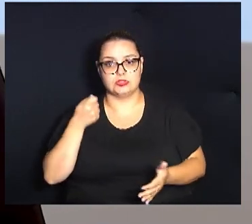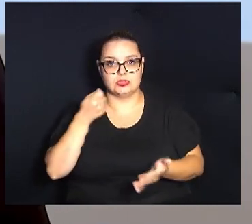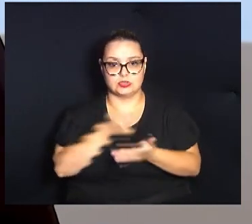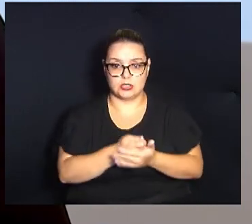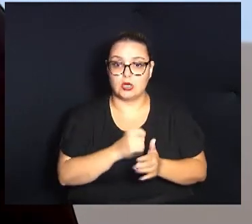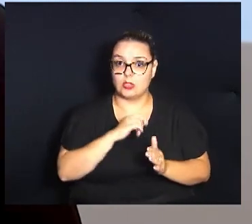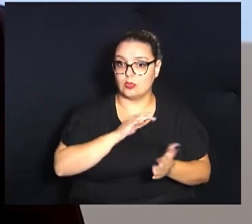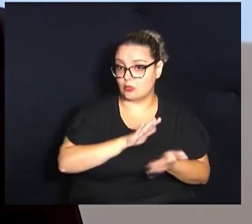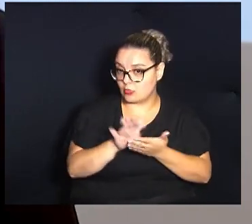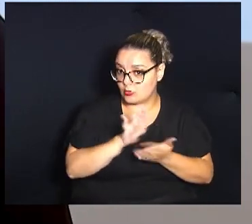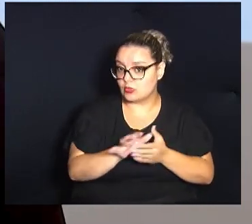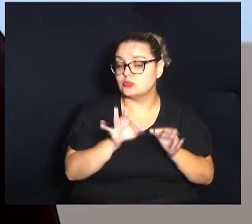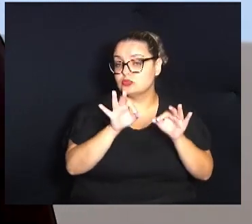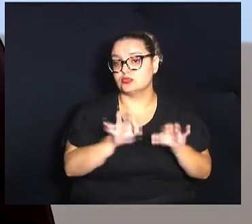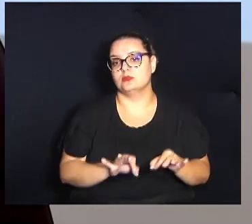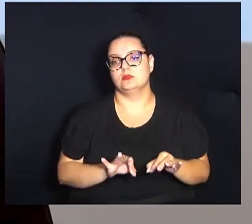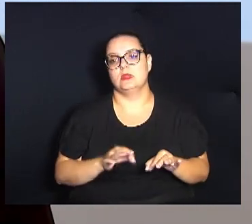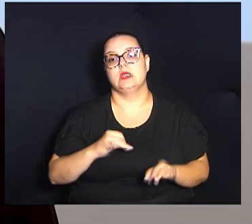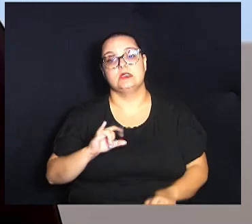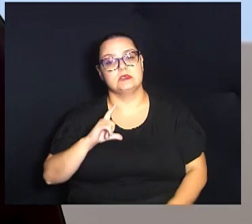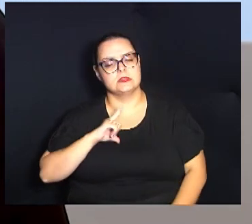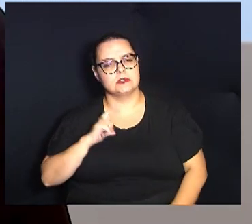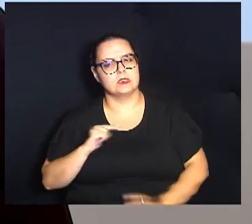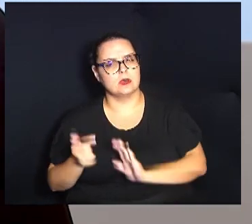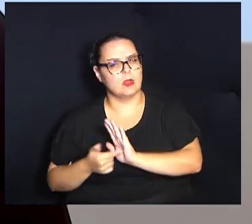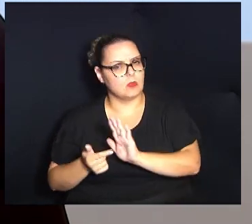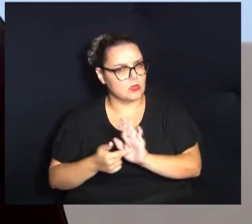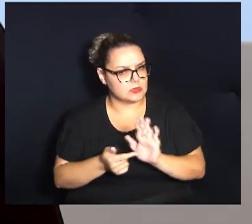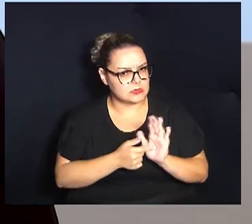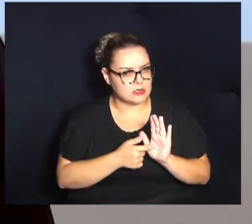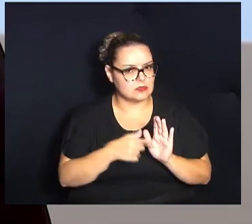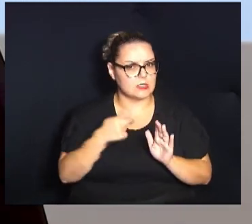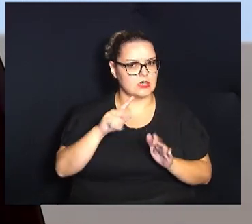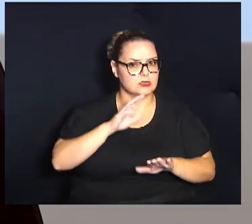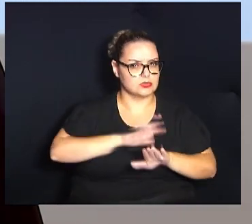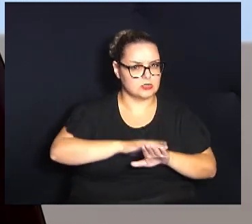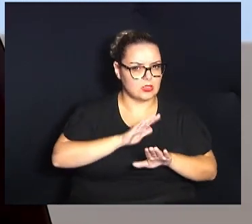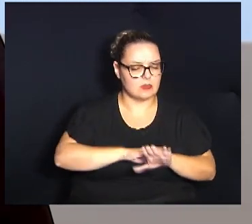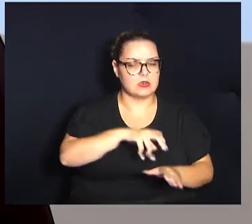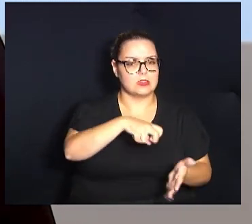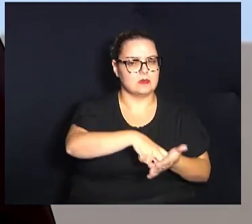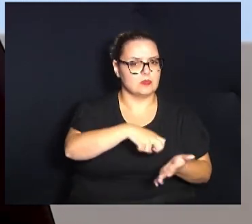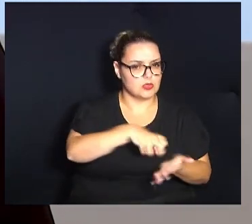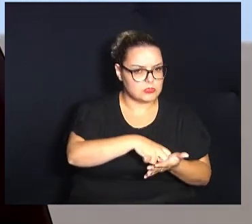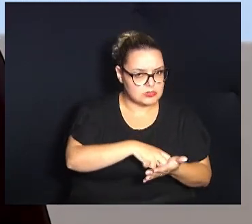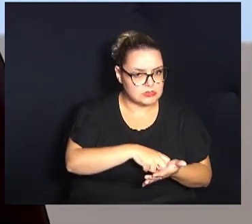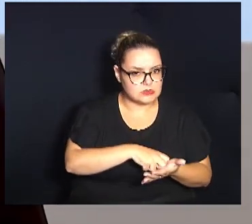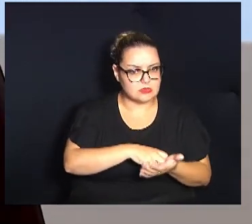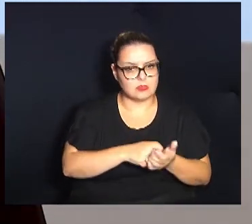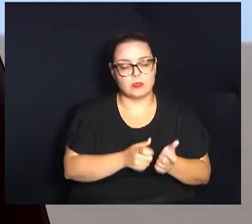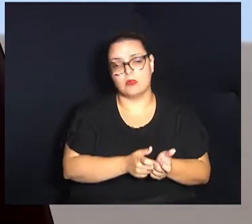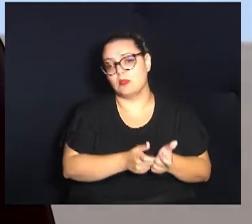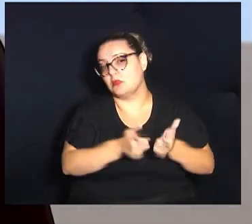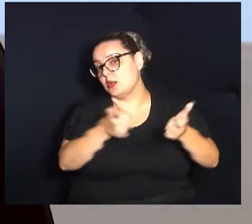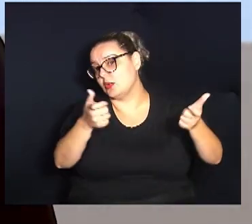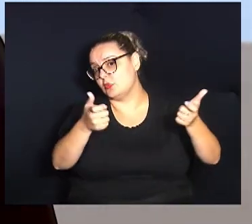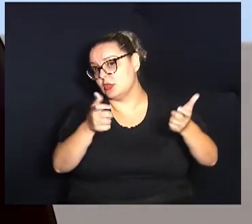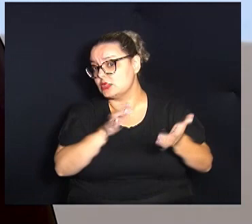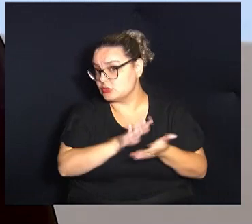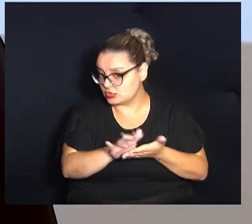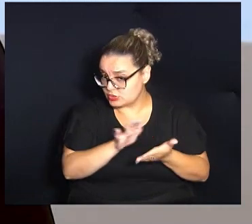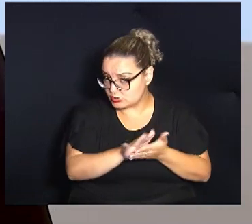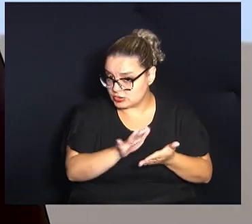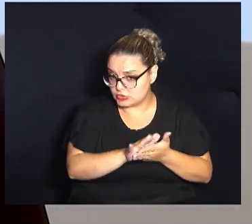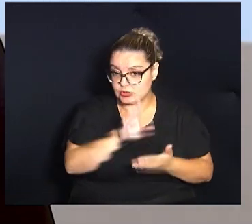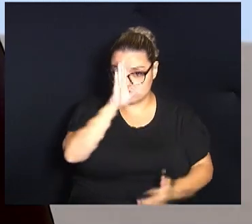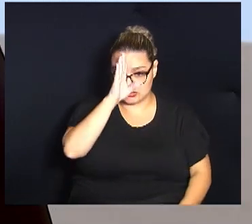justo, mas quando você tem sinalizações que a sua atividade será penalizada com aumento de custos diretos